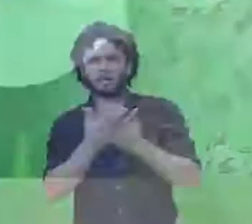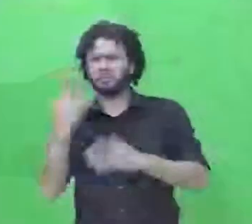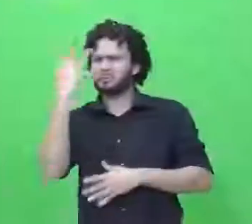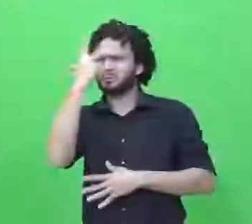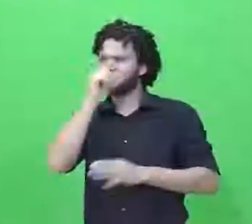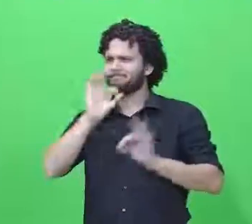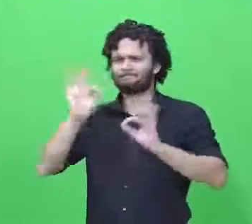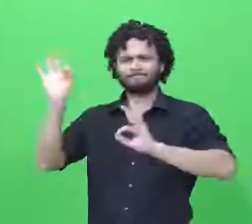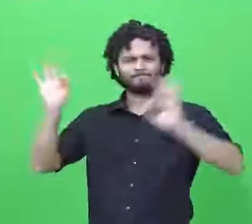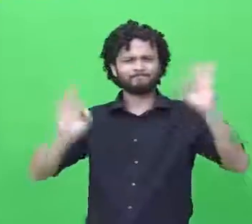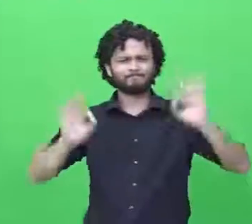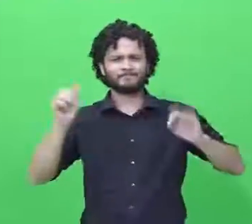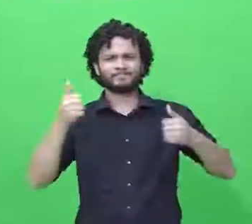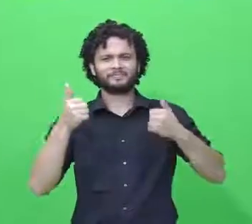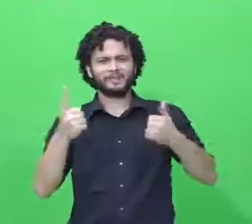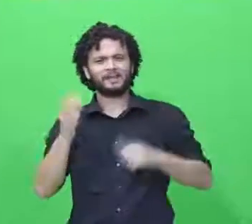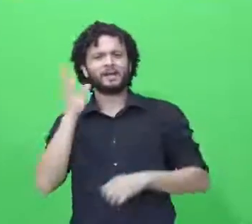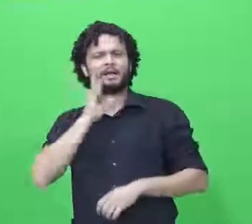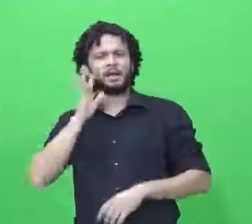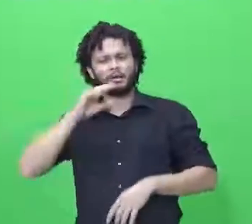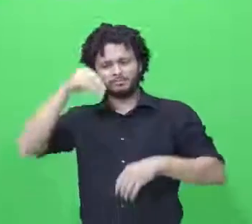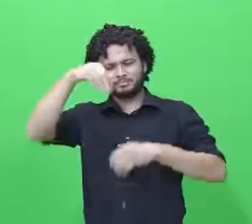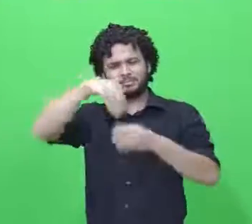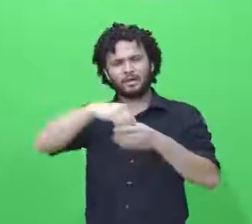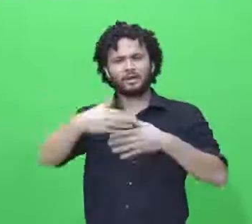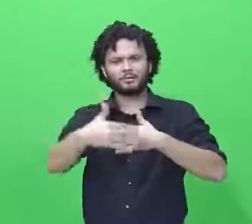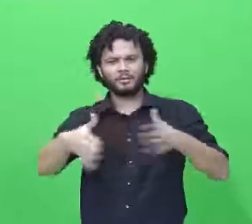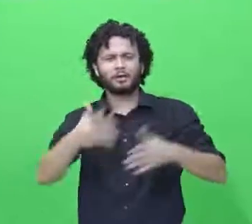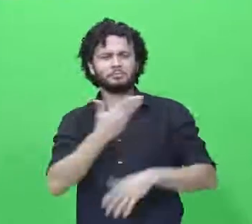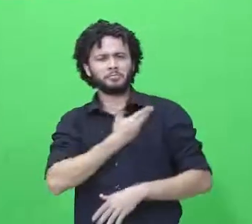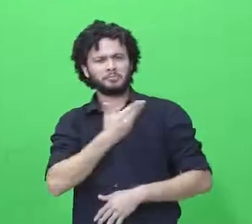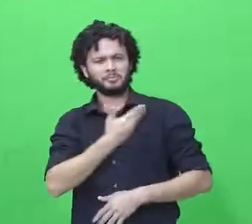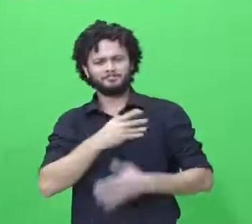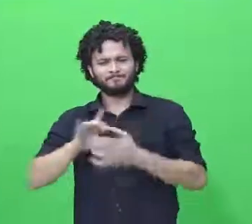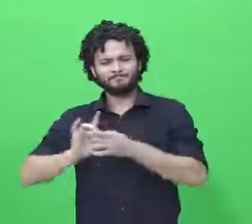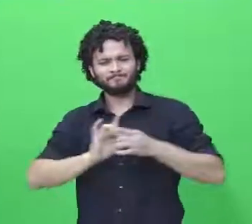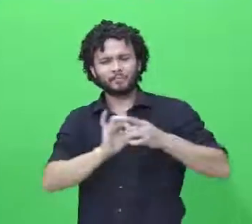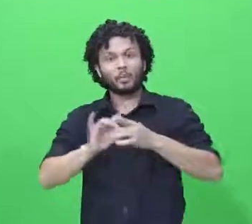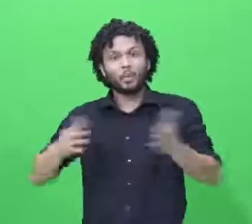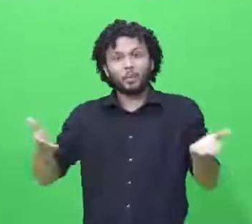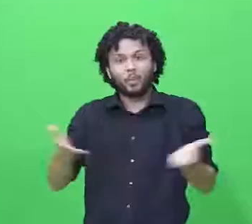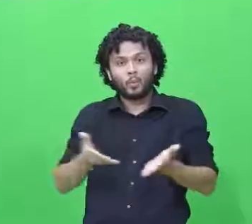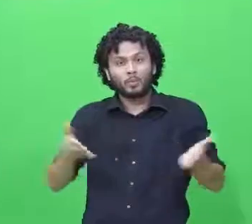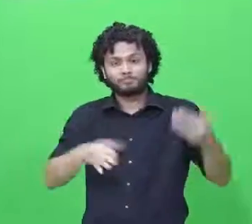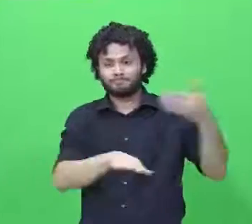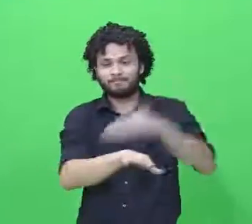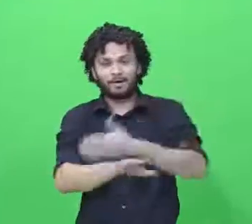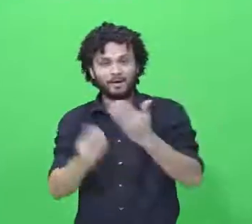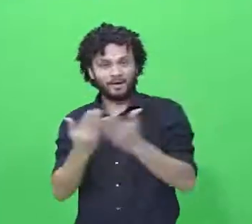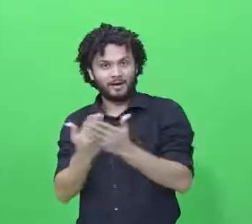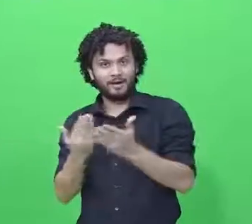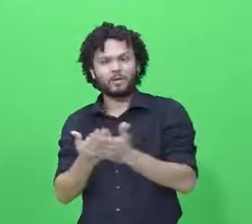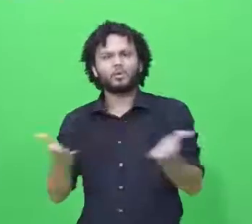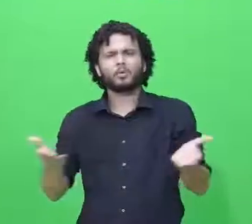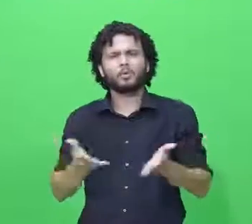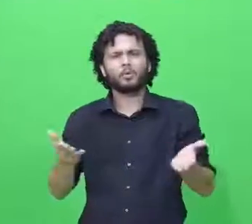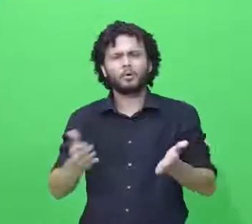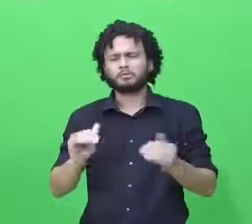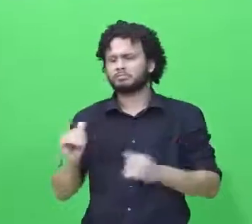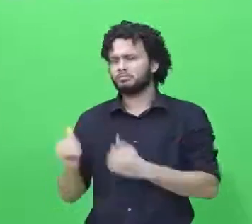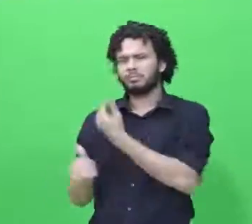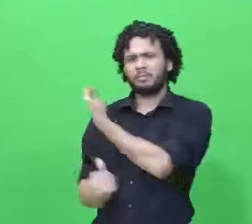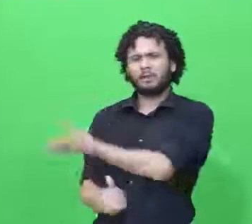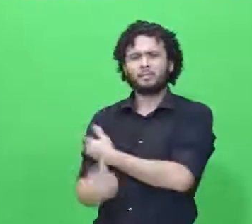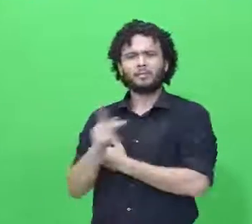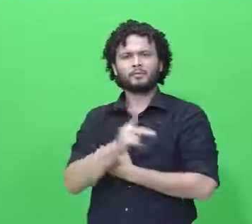olha lá, como está florido aqui no nosso estúdio, com todos os nossos colegas que hoje vão participar da nossa aula. Então hoje estou aqui do lado